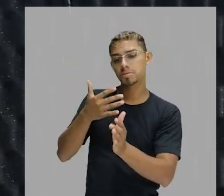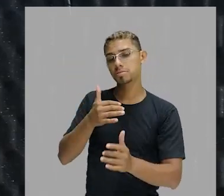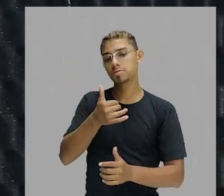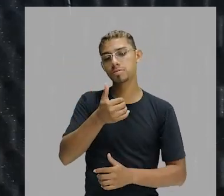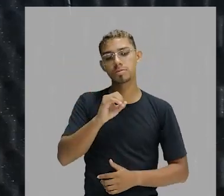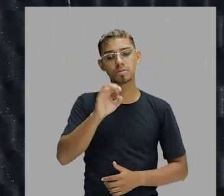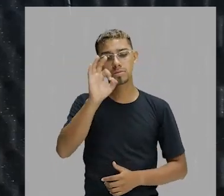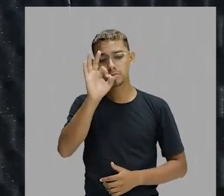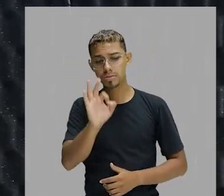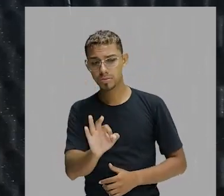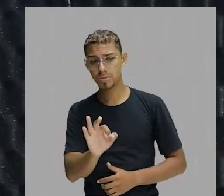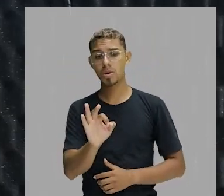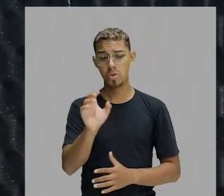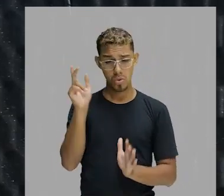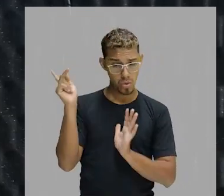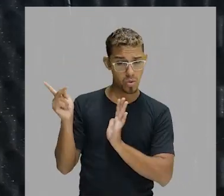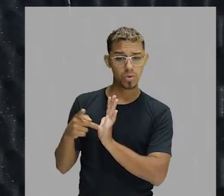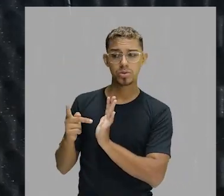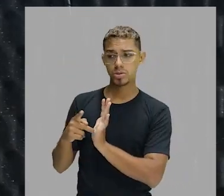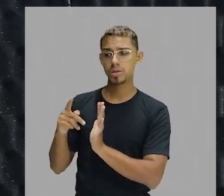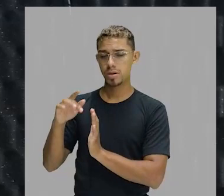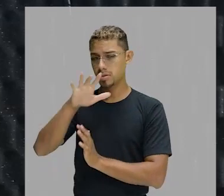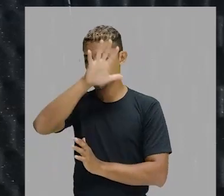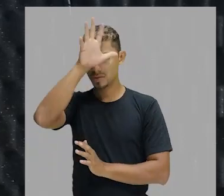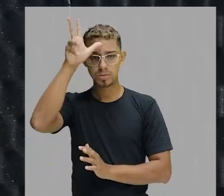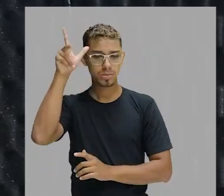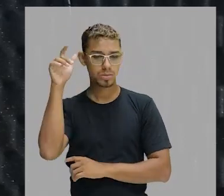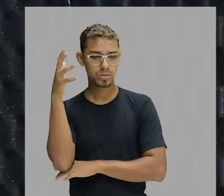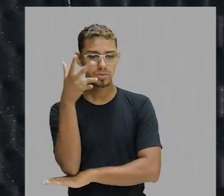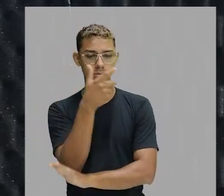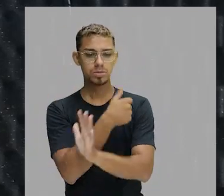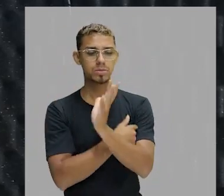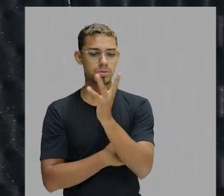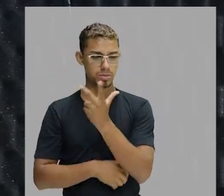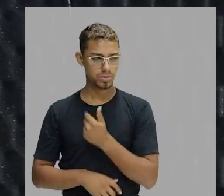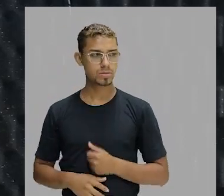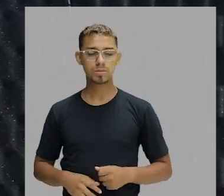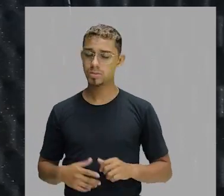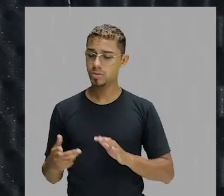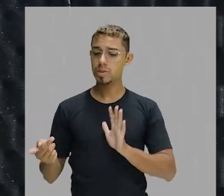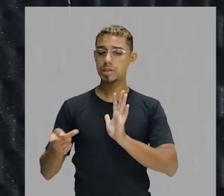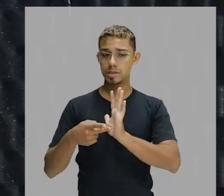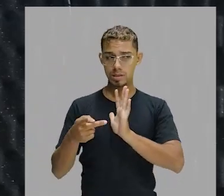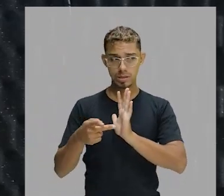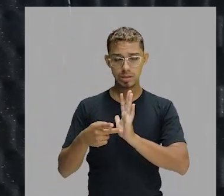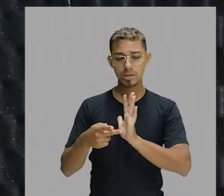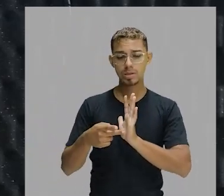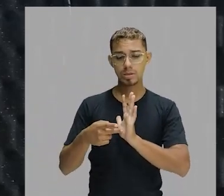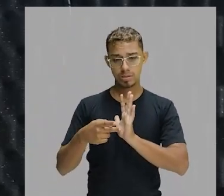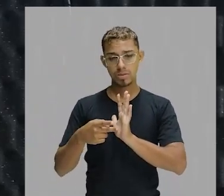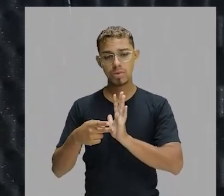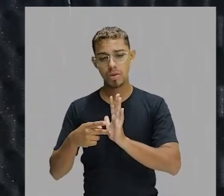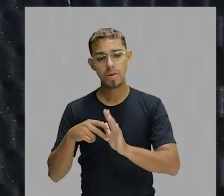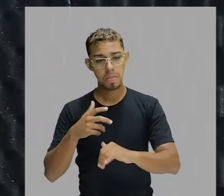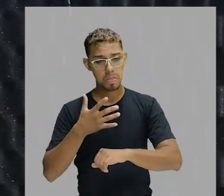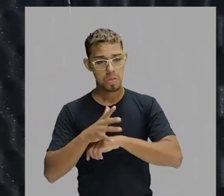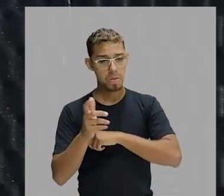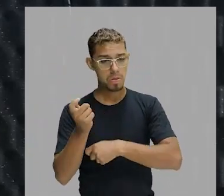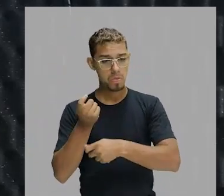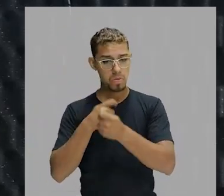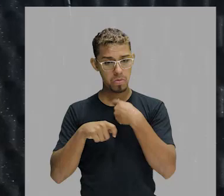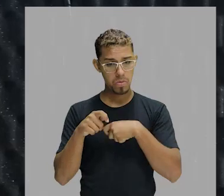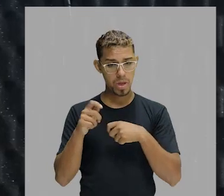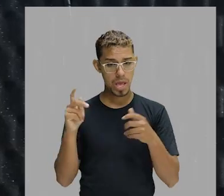10% da mata original da Mata Atlântica, tá certo? Então, de fato, galera, a atividade econômica aí, ela é um erro, né? A